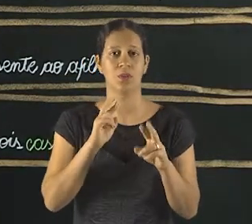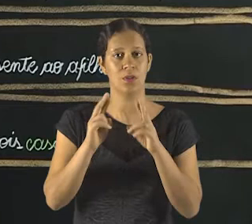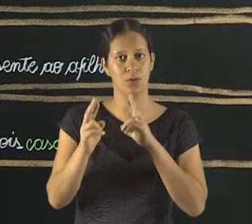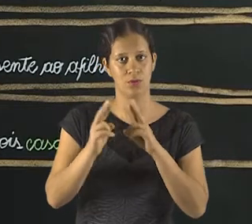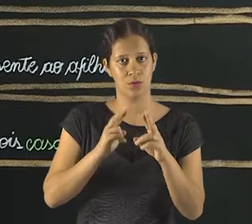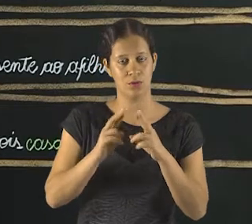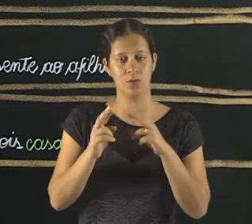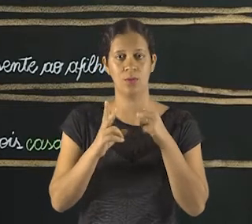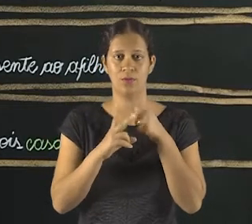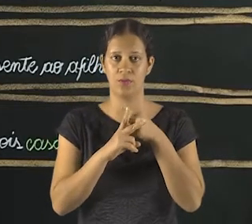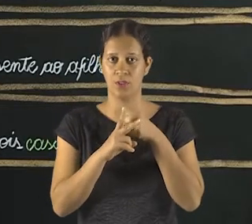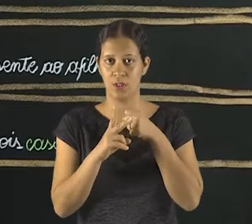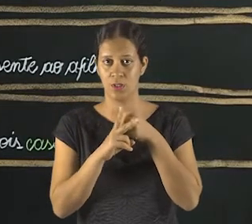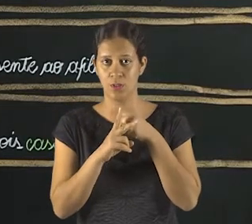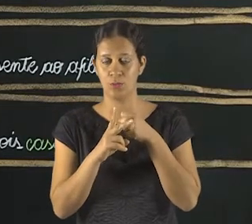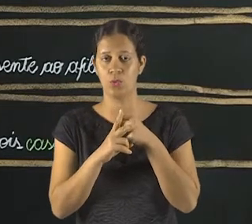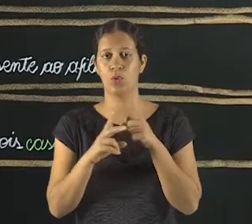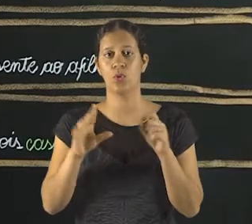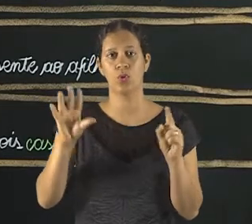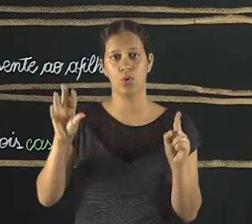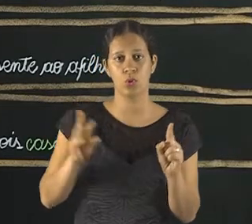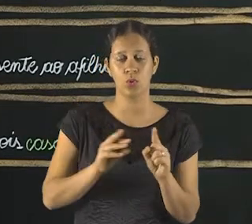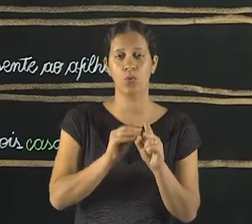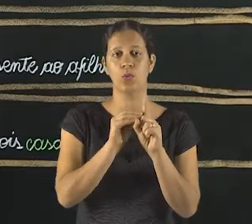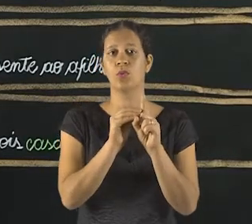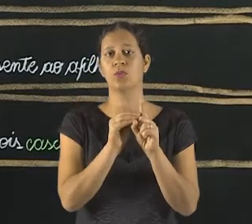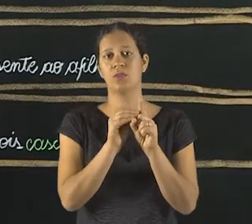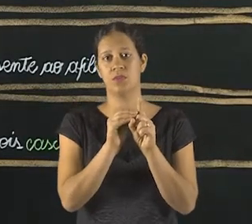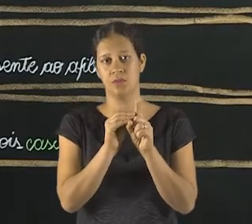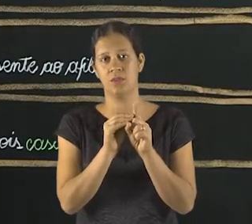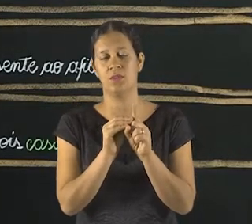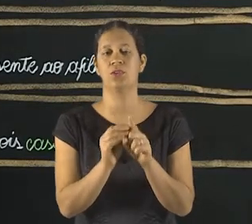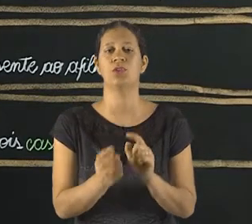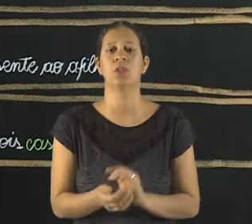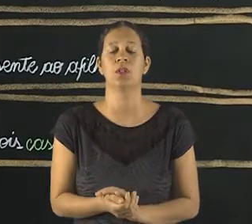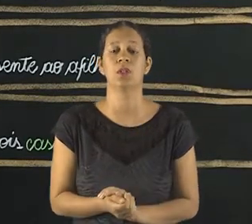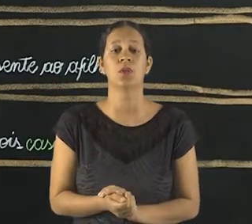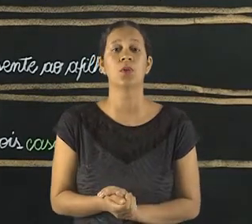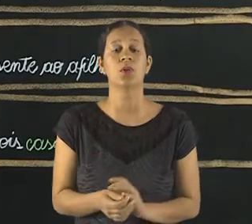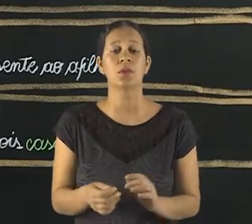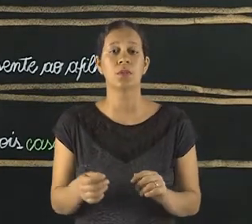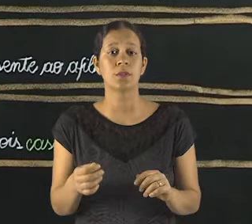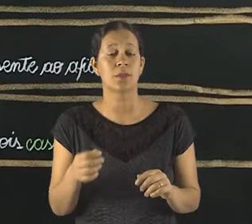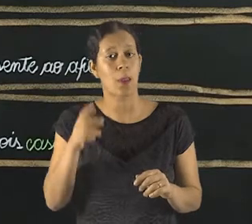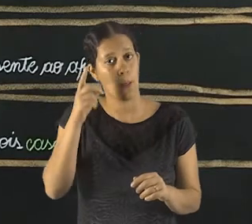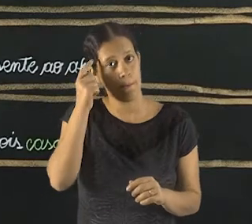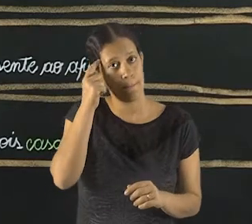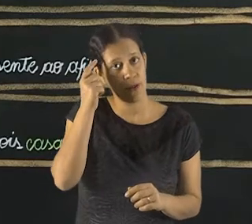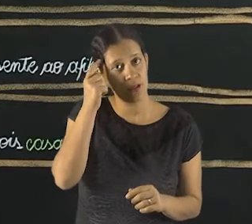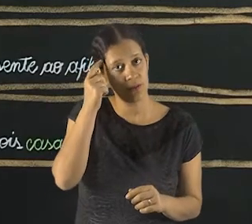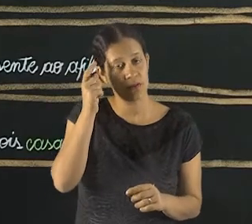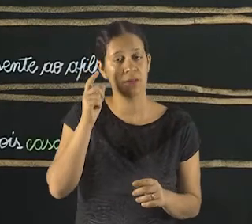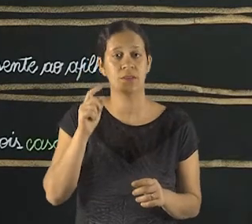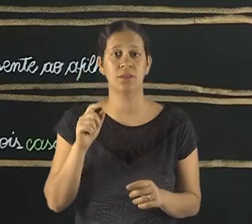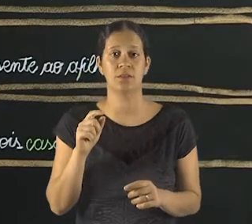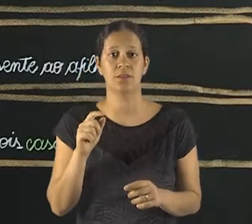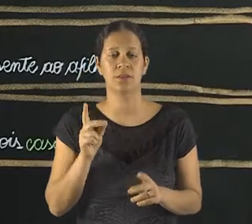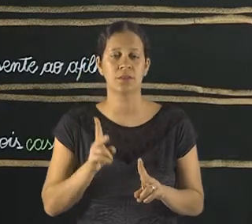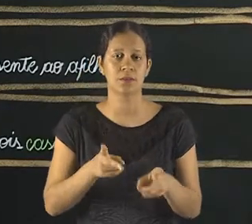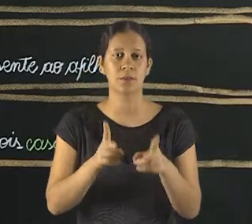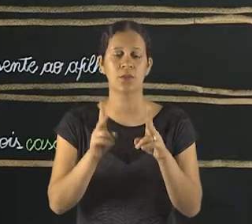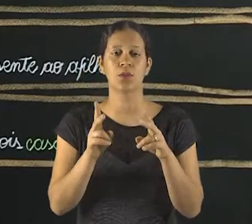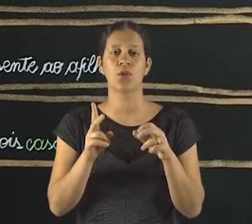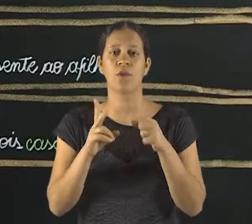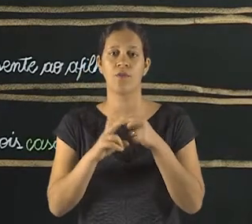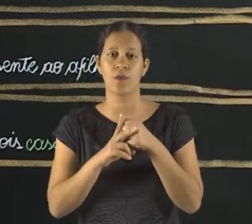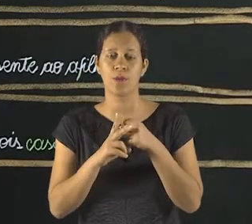indispensável. A relação entre verbo e complemento é o que marca a transitividade. Então pense sempre se o